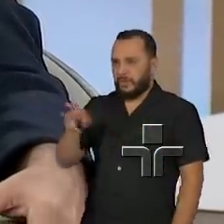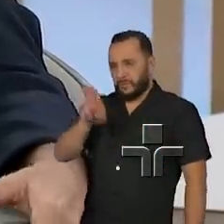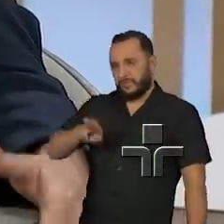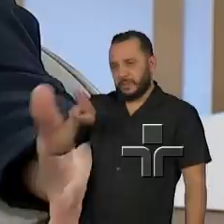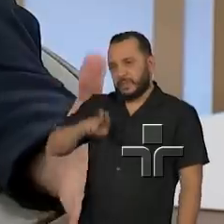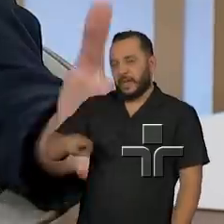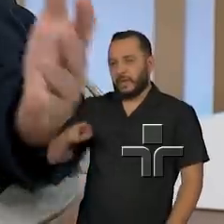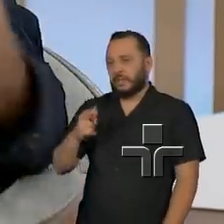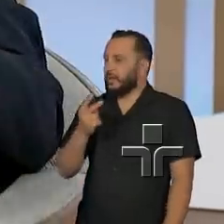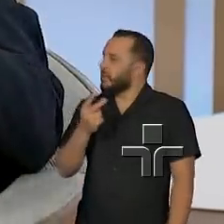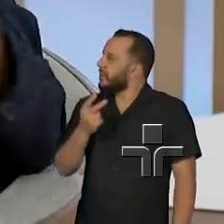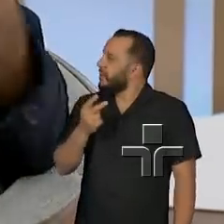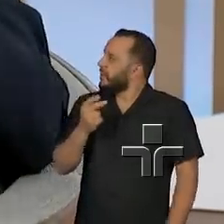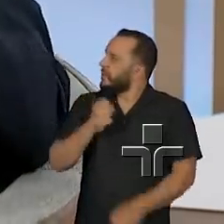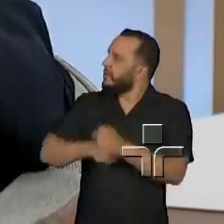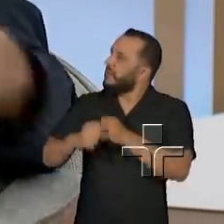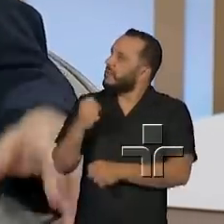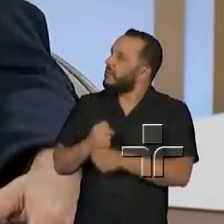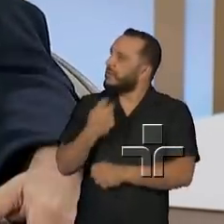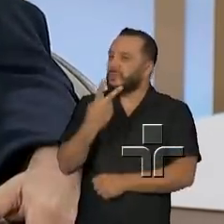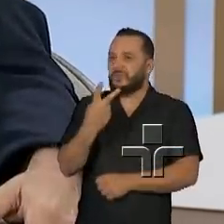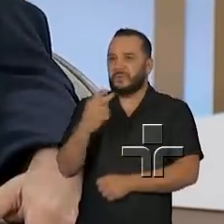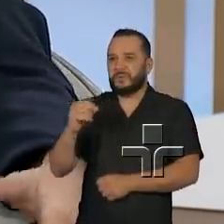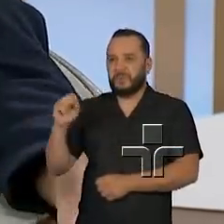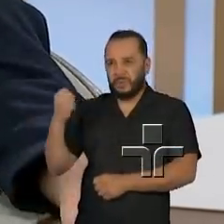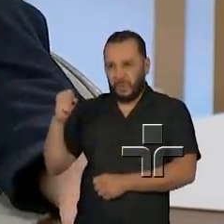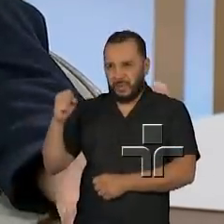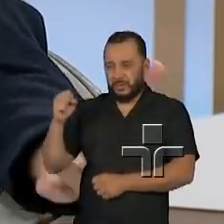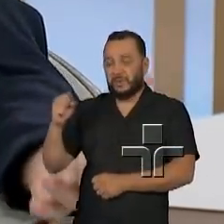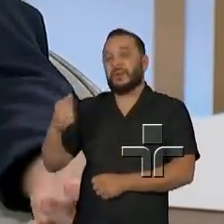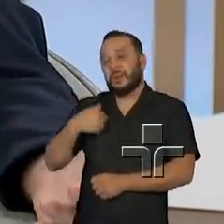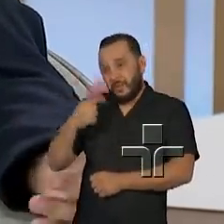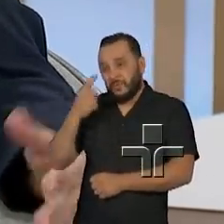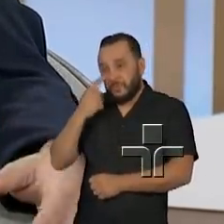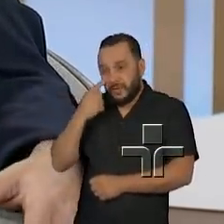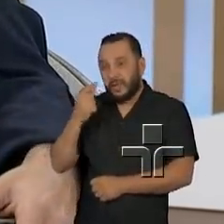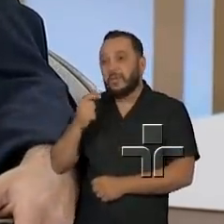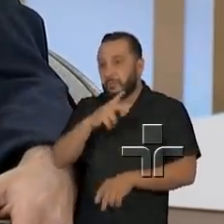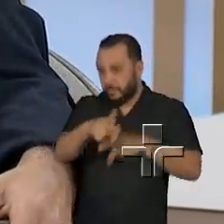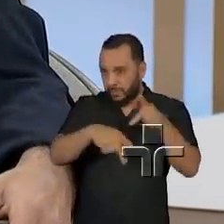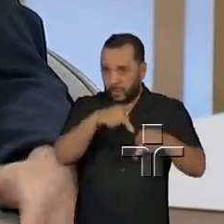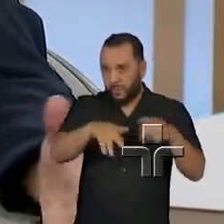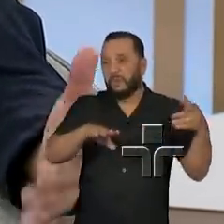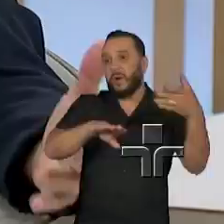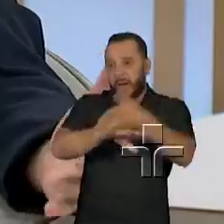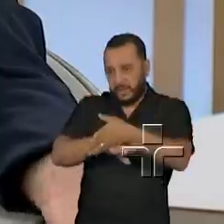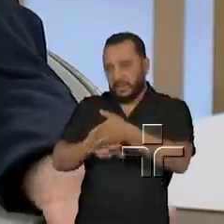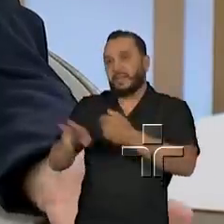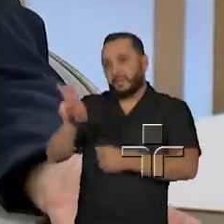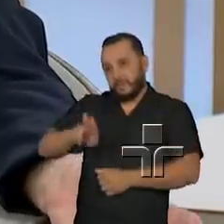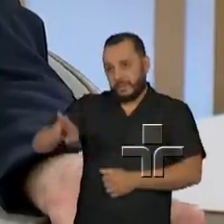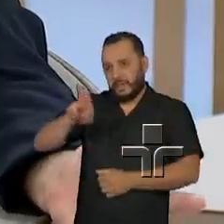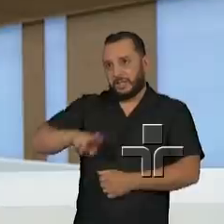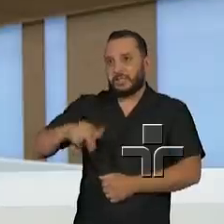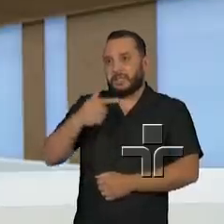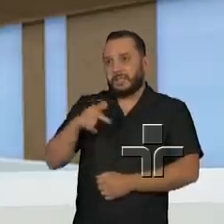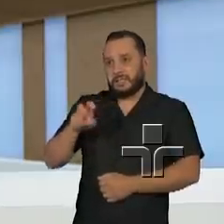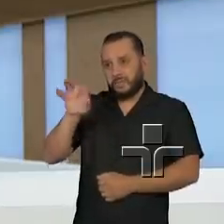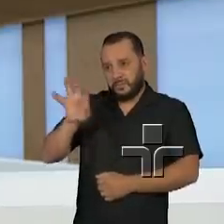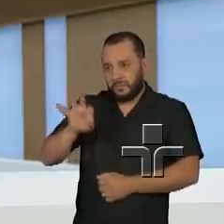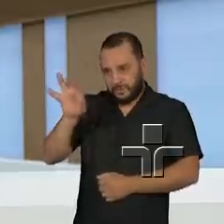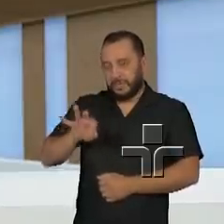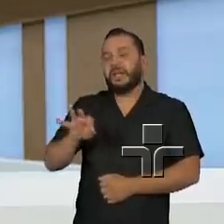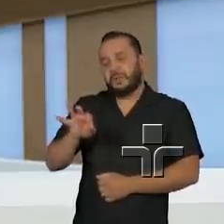E o que eu vi acontecer de 2008 para cá é a entrada do povo na universidade. 75% dos alunos da Universidade